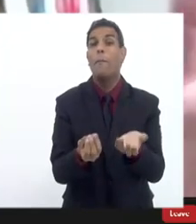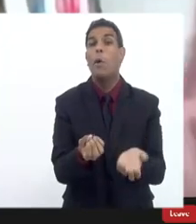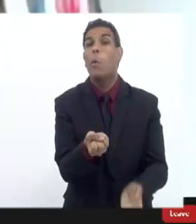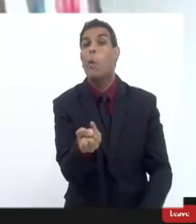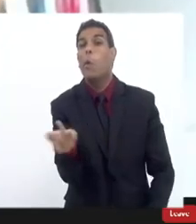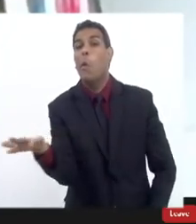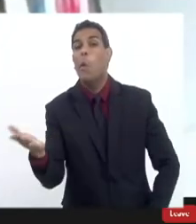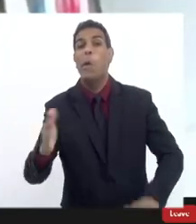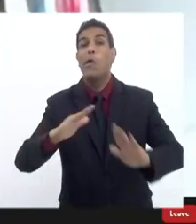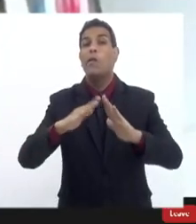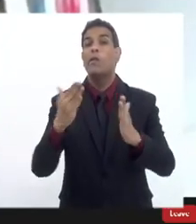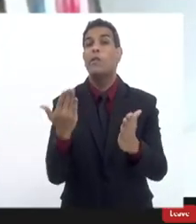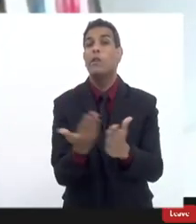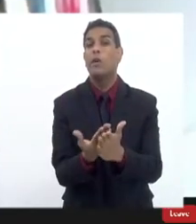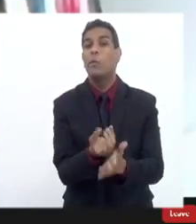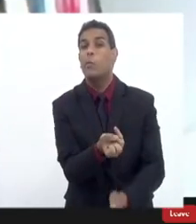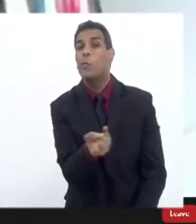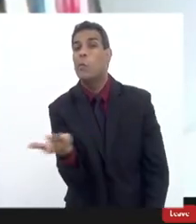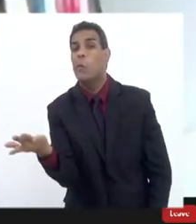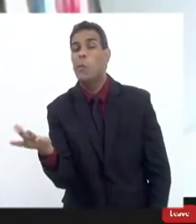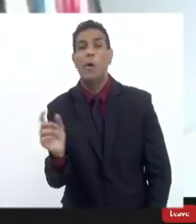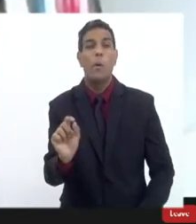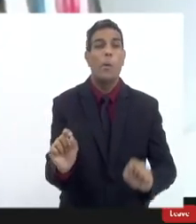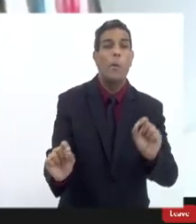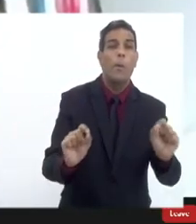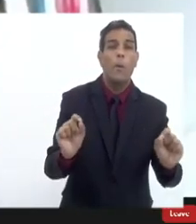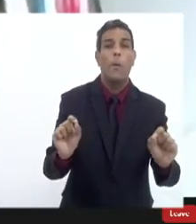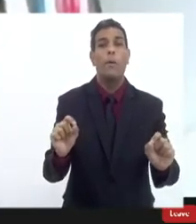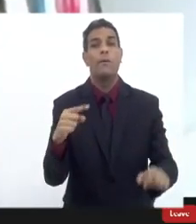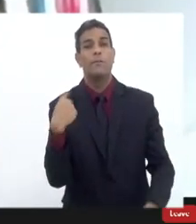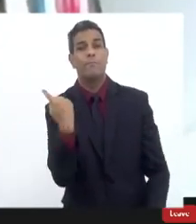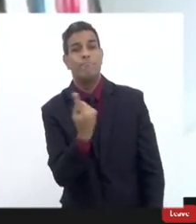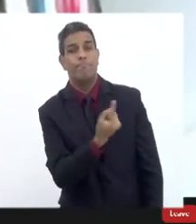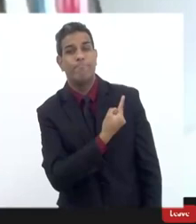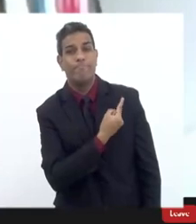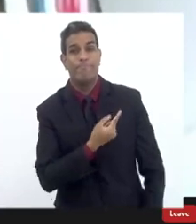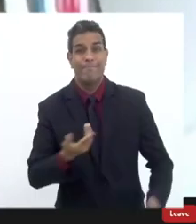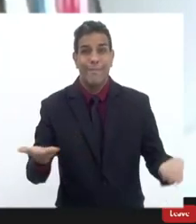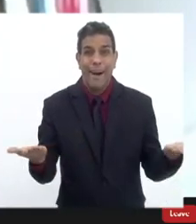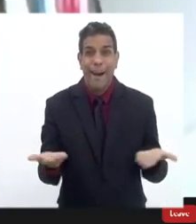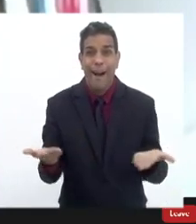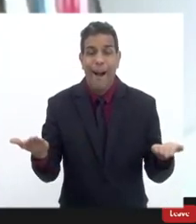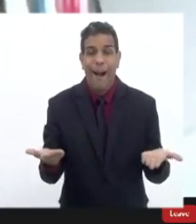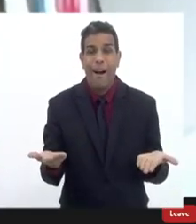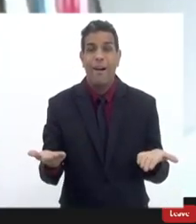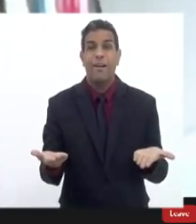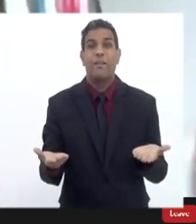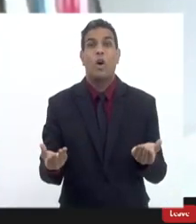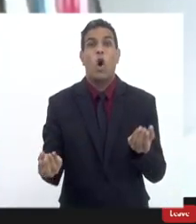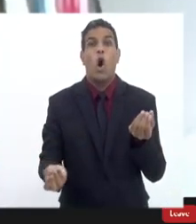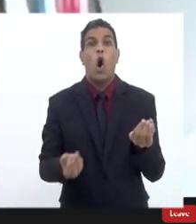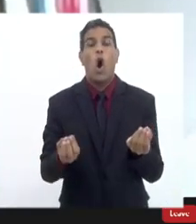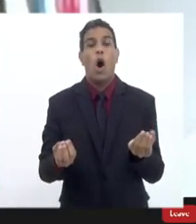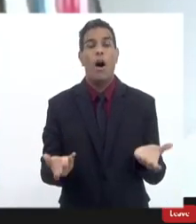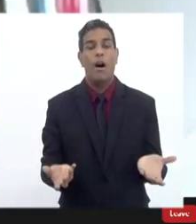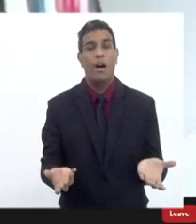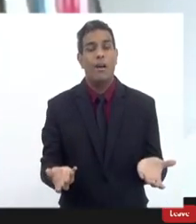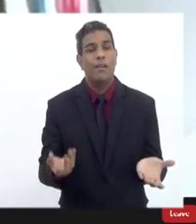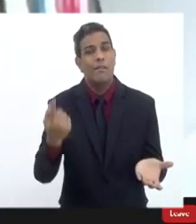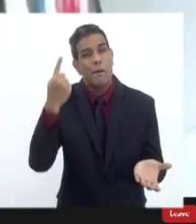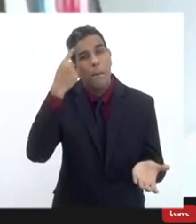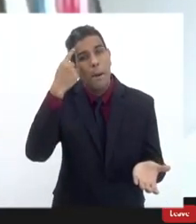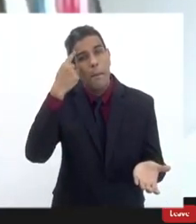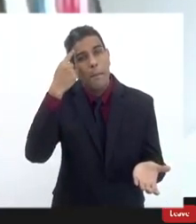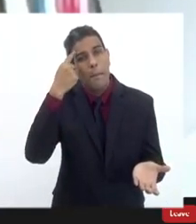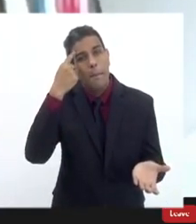essa, principalmente quando nós todos estamos aqui, sim, celebrando e